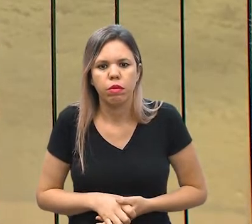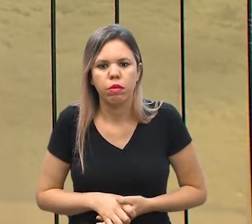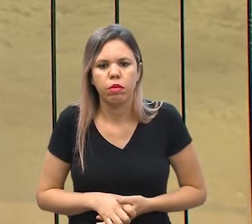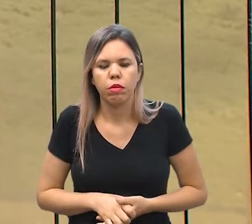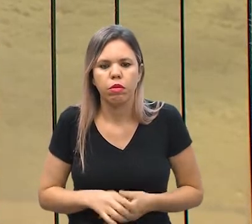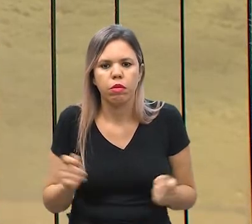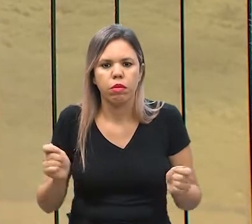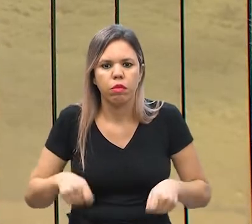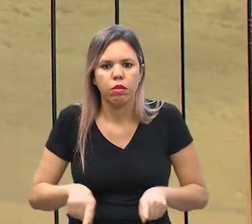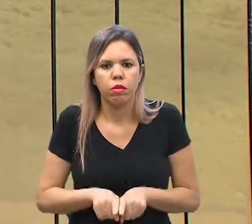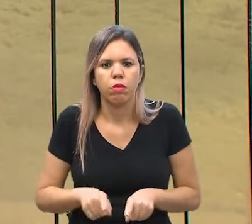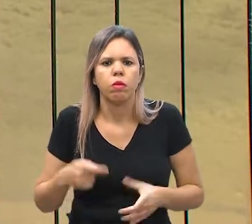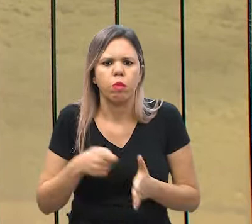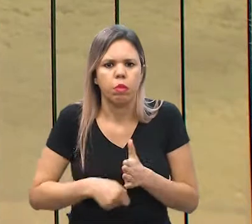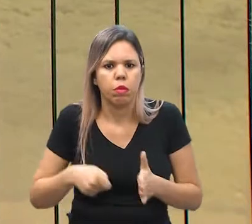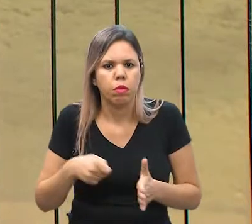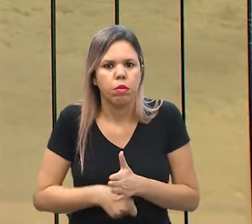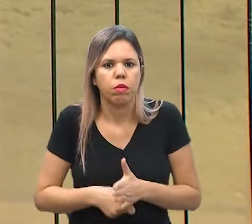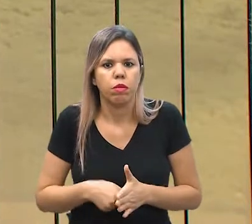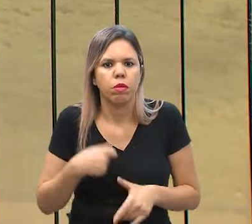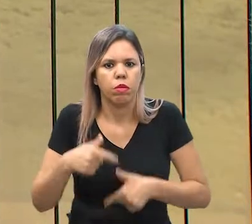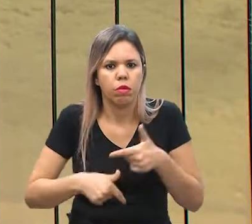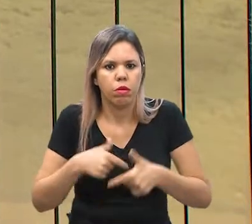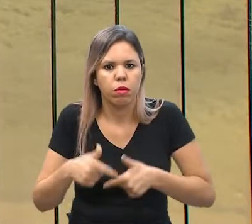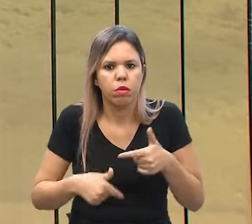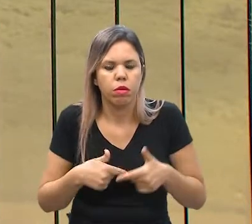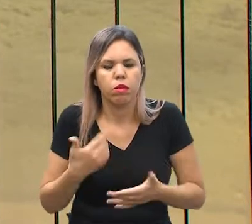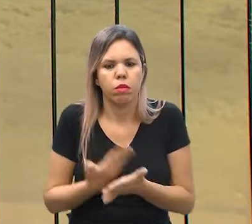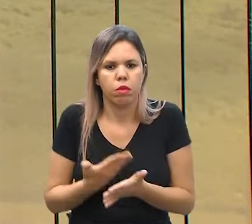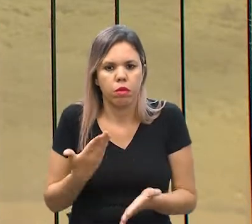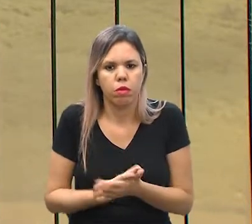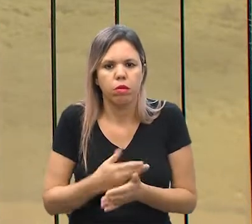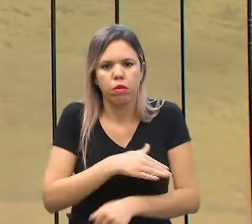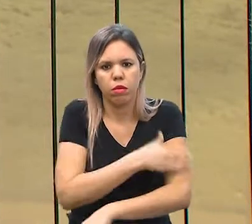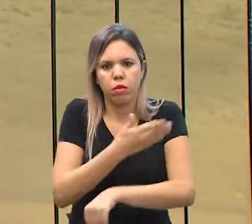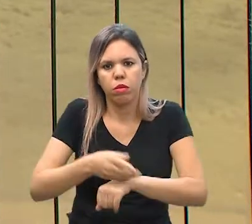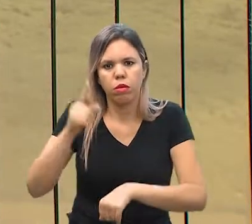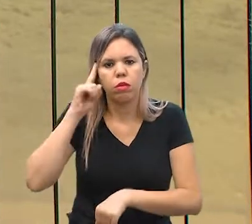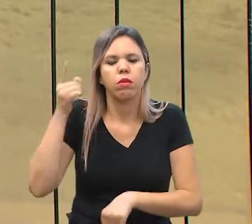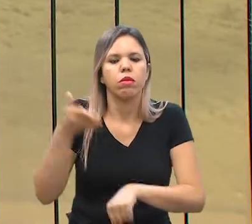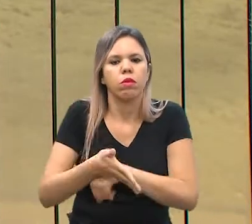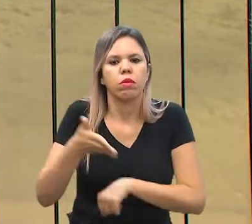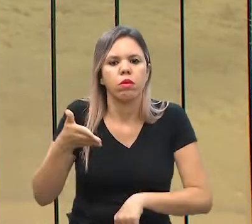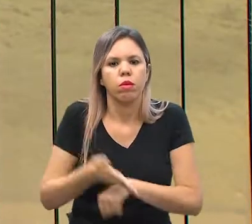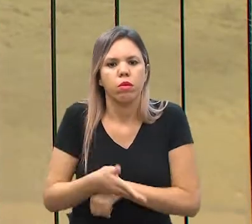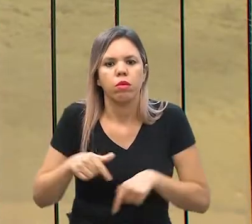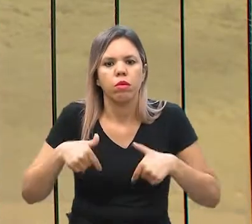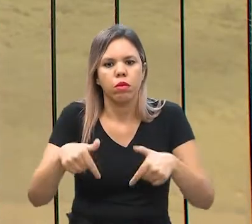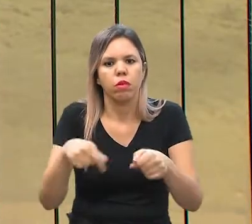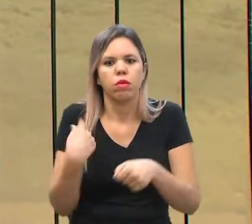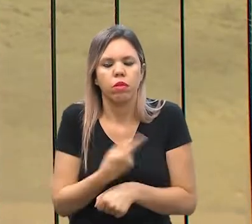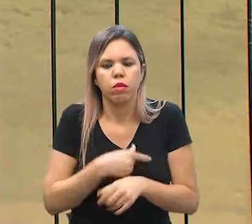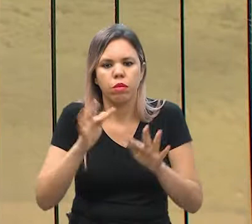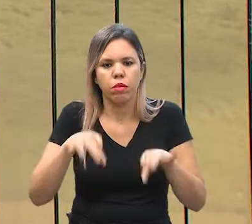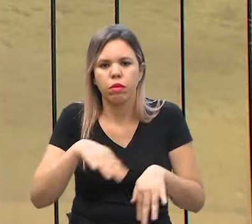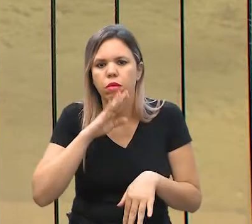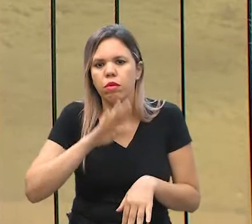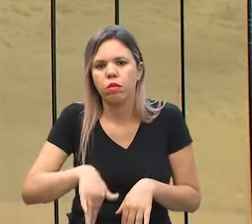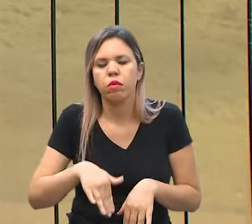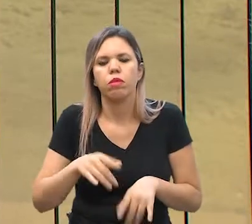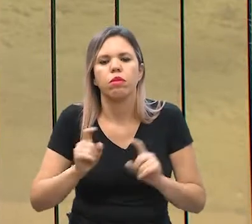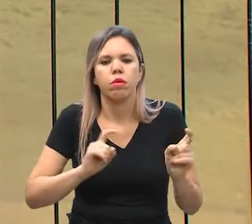sempre na condição de militante, né, trabalhava, estudava durante o dia, participava de atos no final de